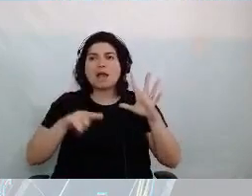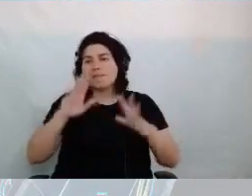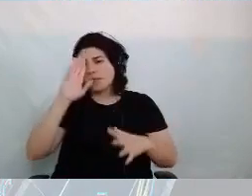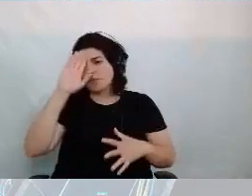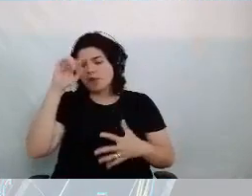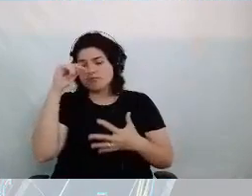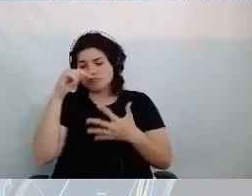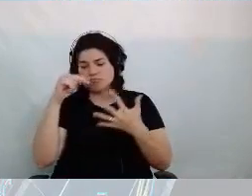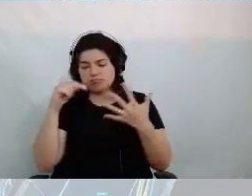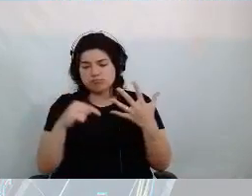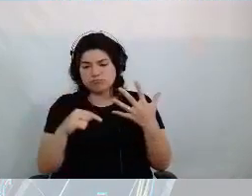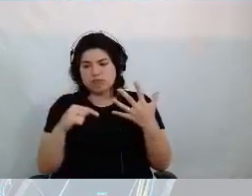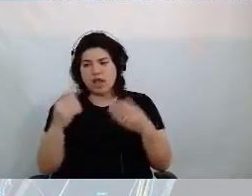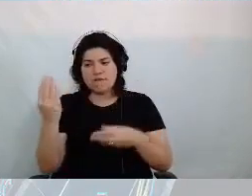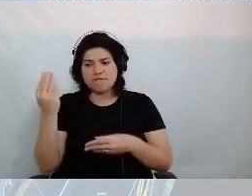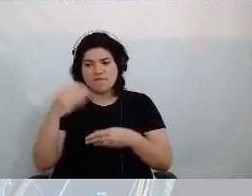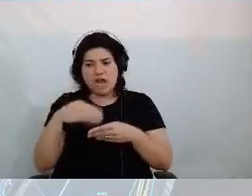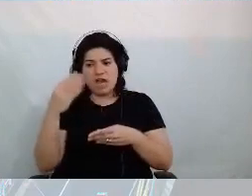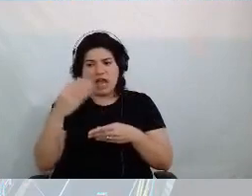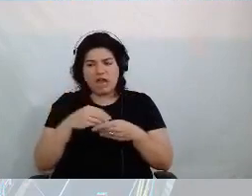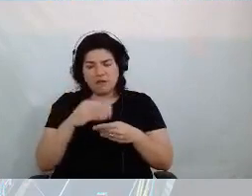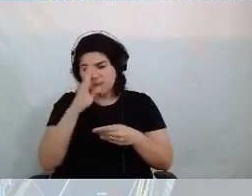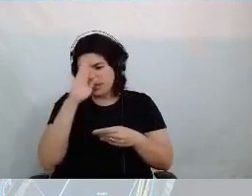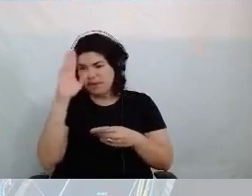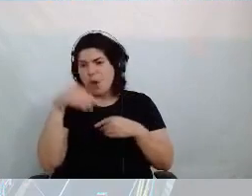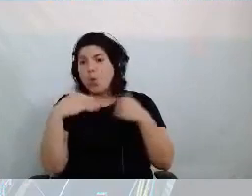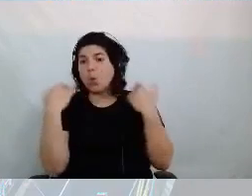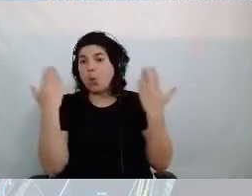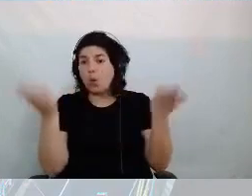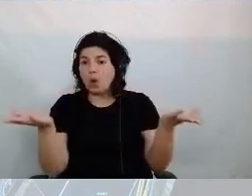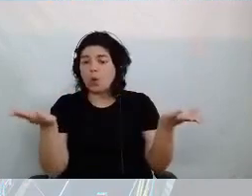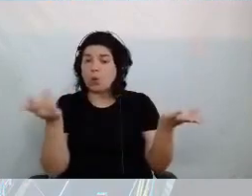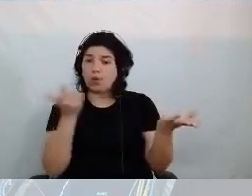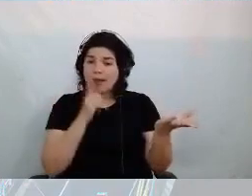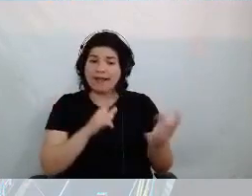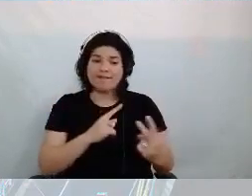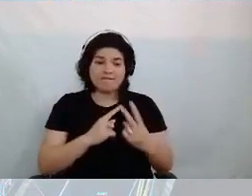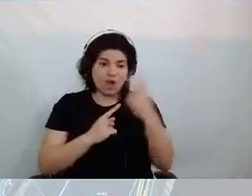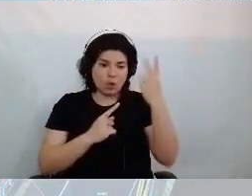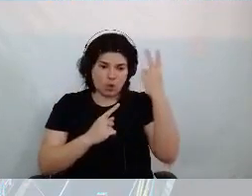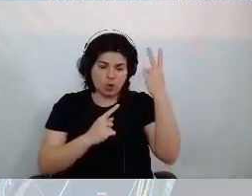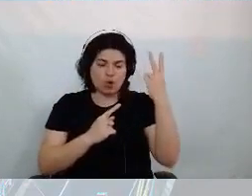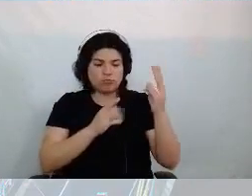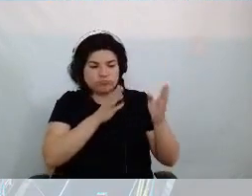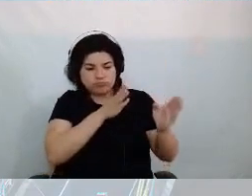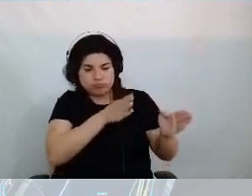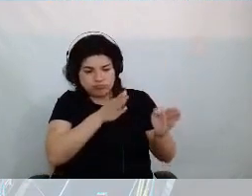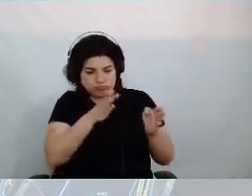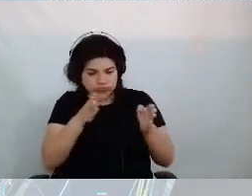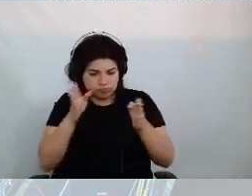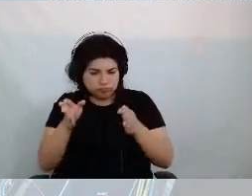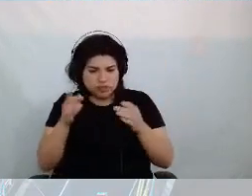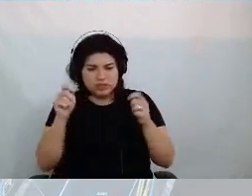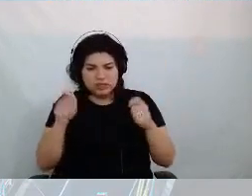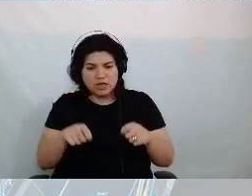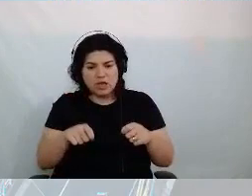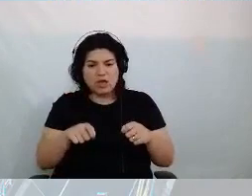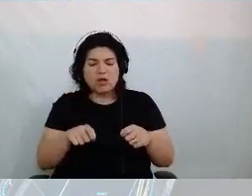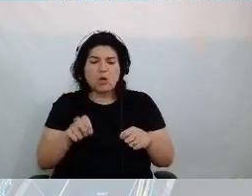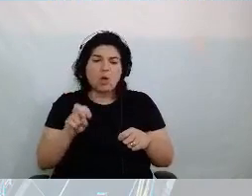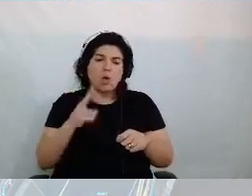quais variáveis que eu preciso considerar, eu consigo usar valores ali sequenciais, eu preciso pensar em valores